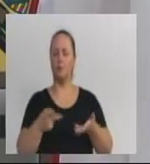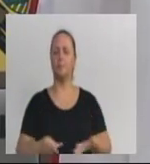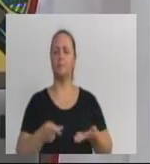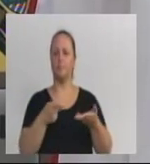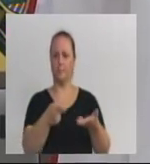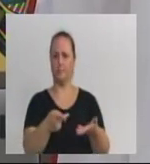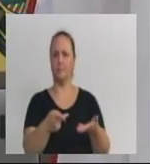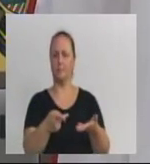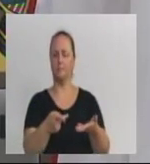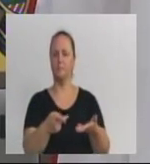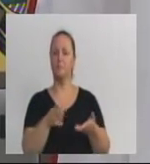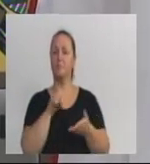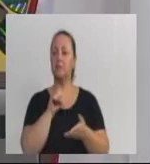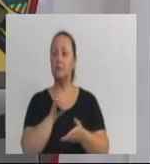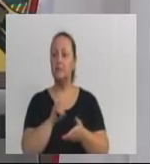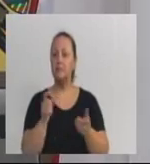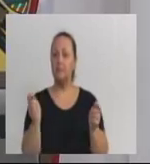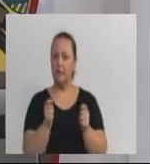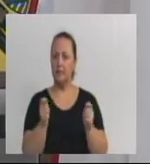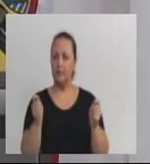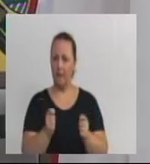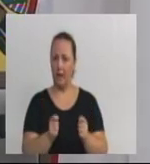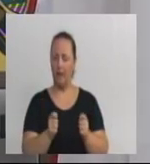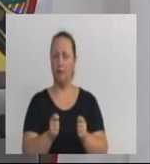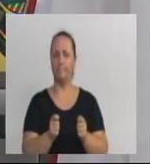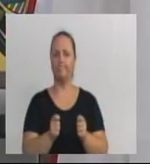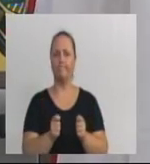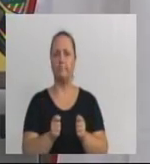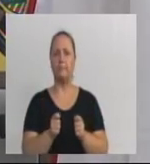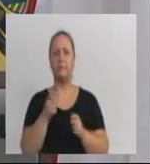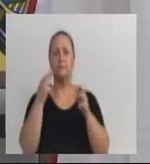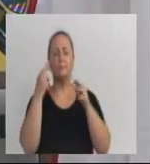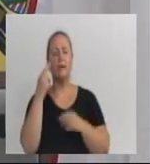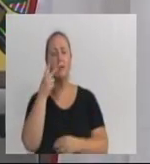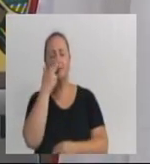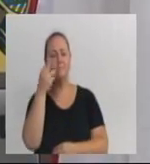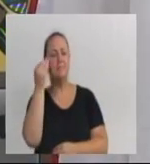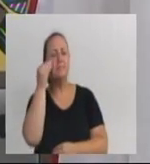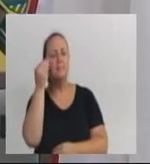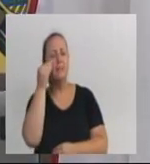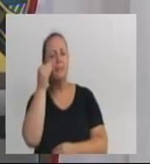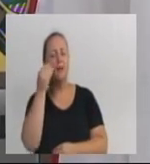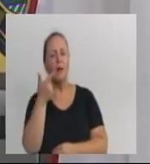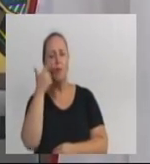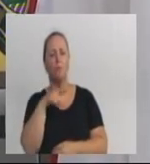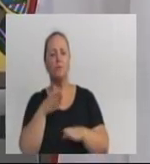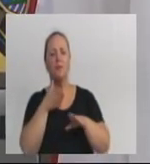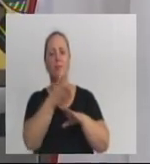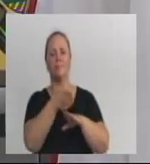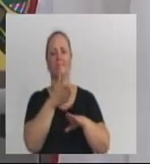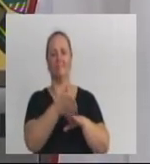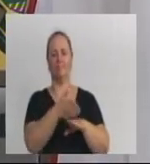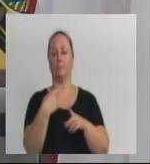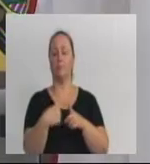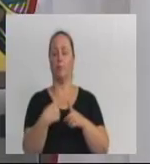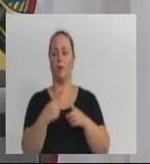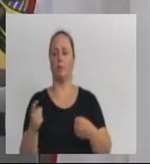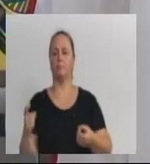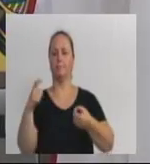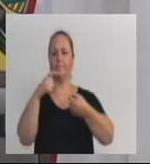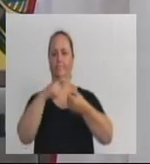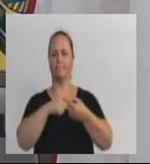acho que deveríamos participar dentro da nossa agenda, porque em parceria com o SEBRAE e com